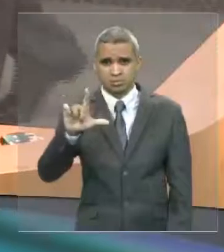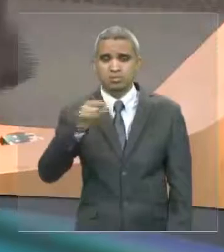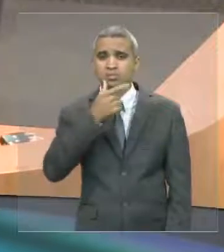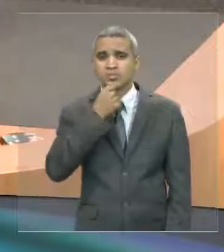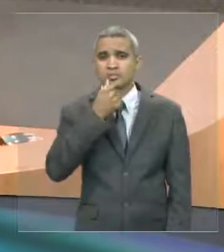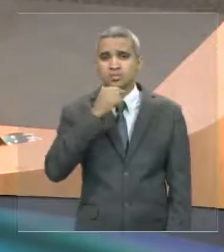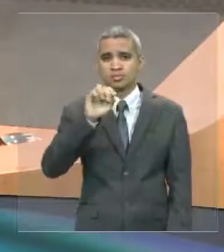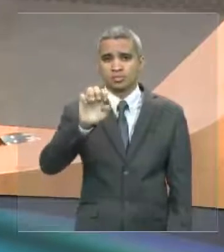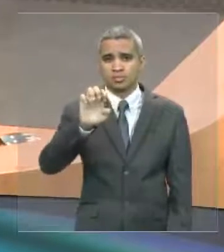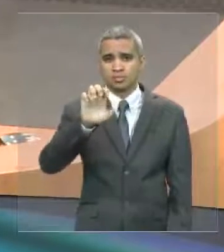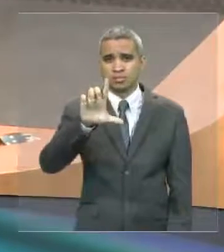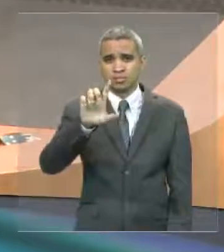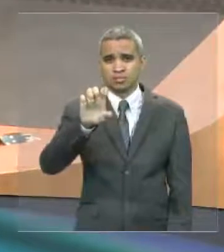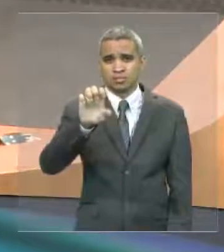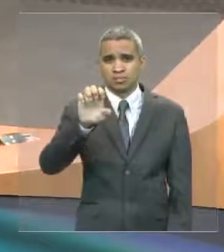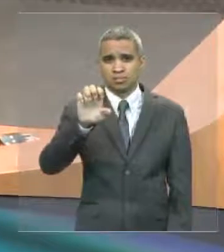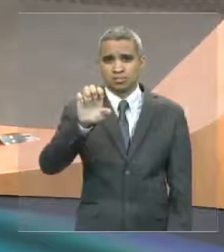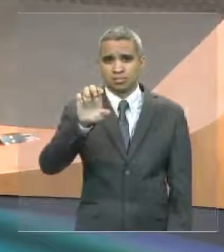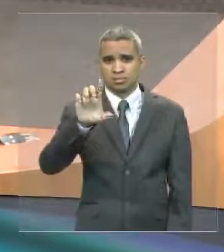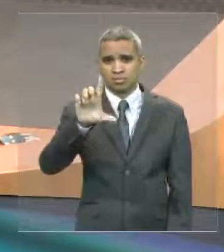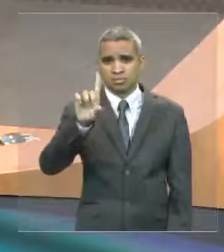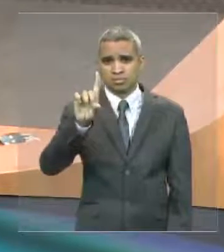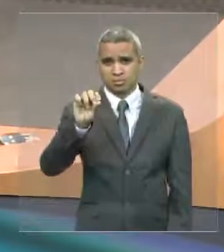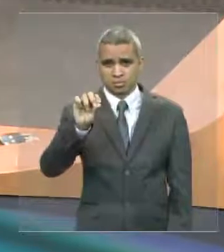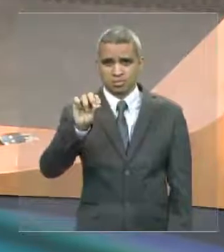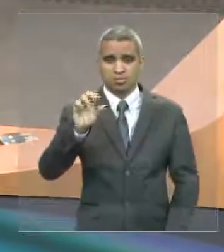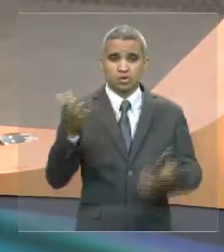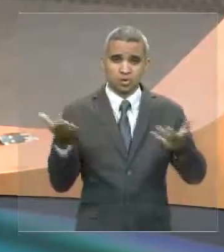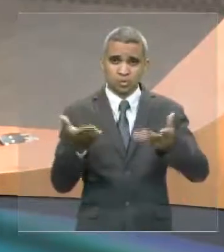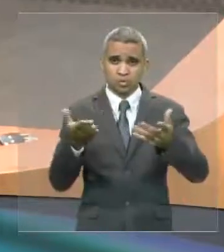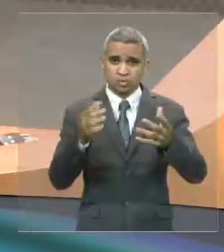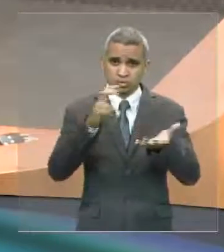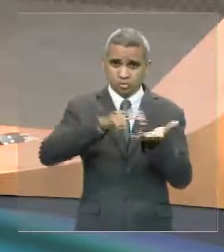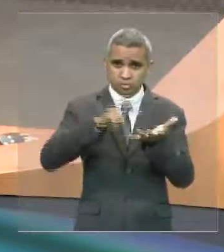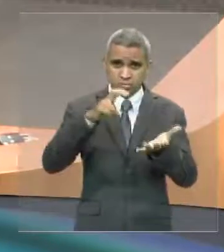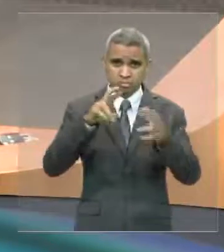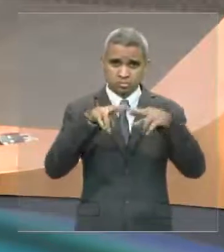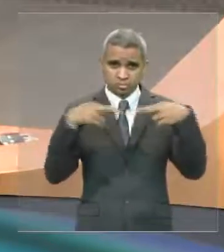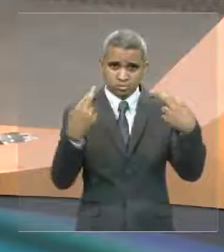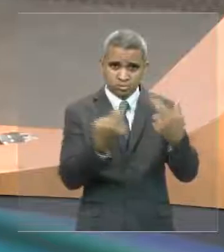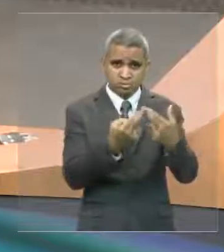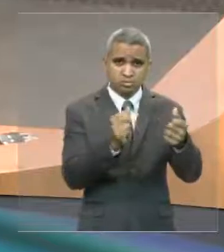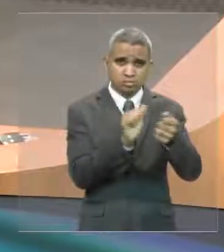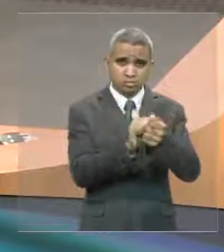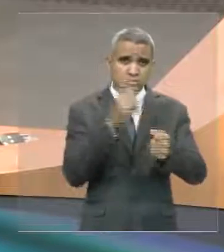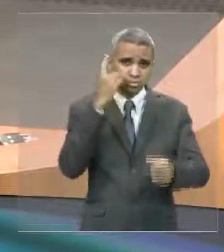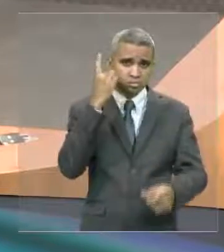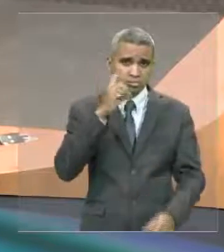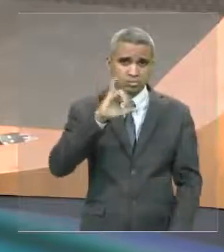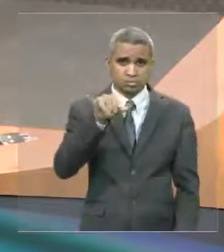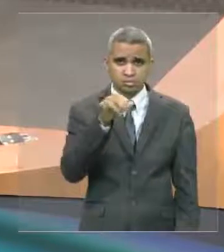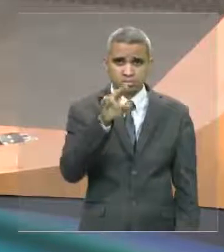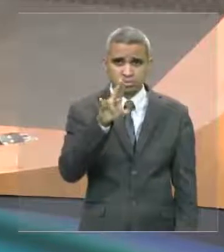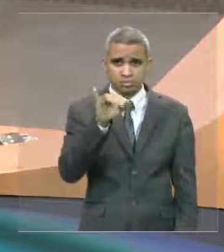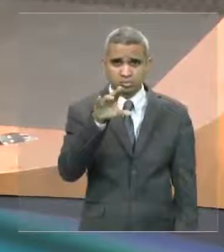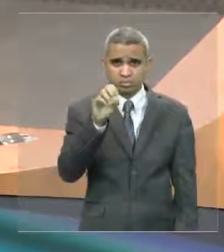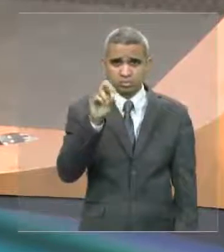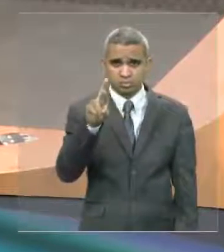hoje pela manhã na sala de comissões com o deputado Júnior Verde, o deputado Levi